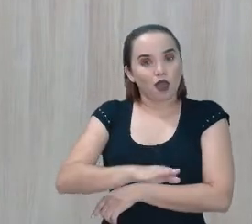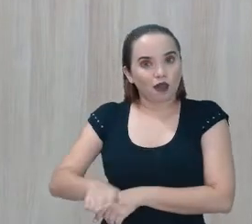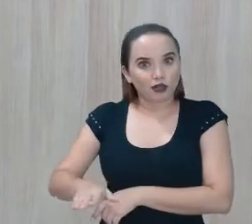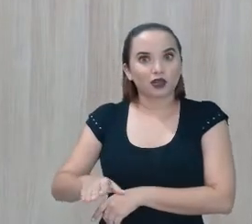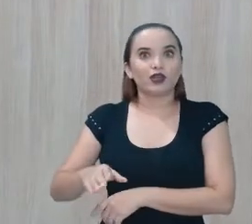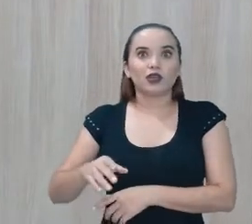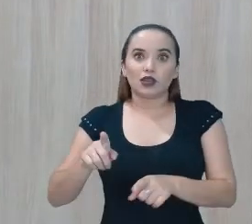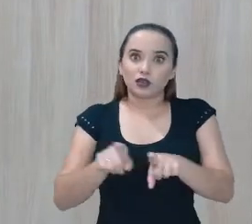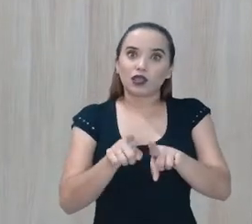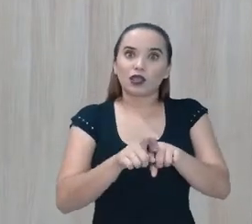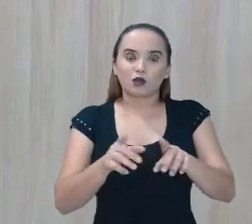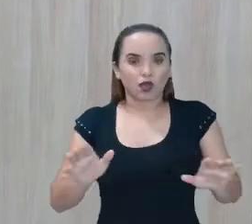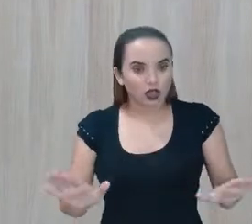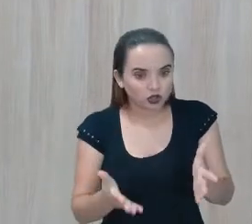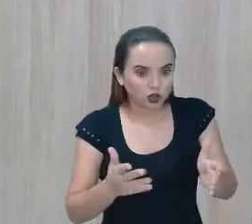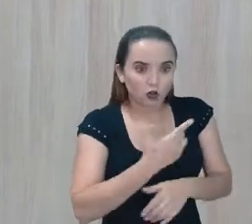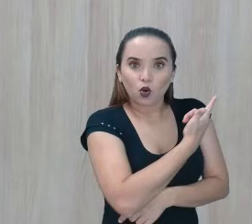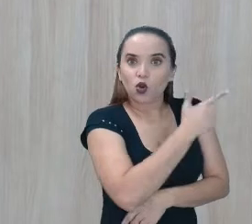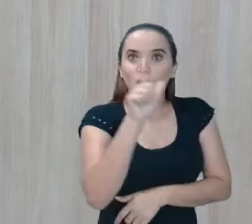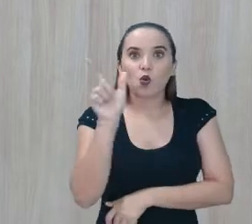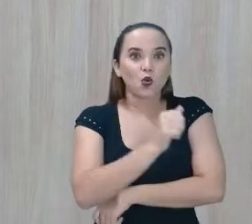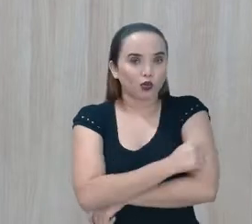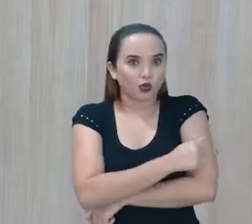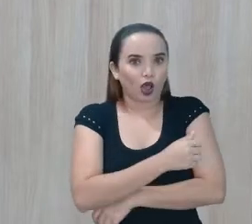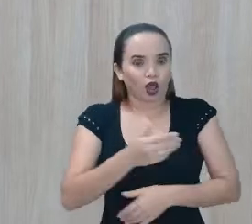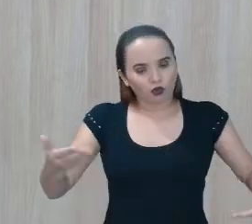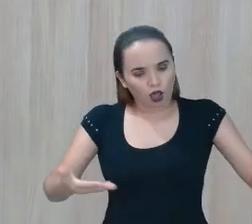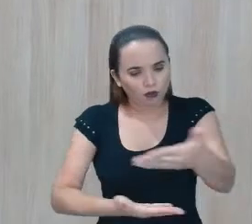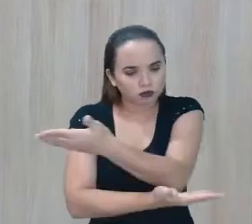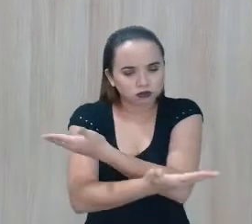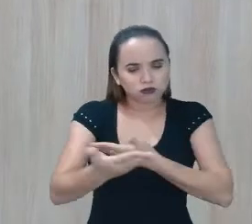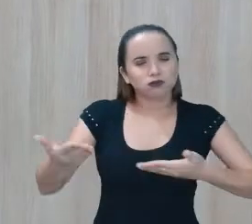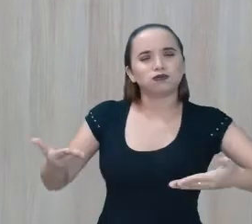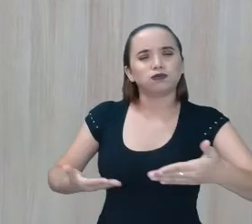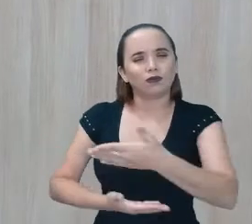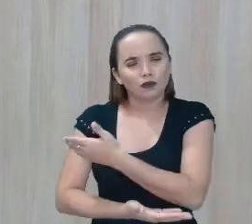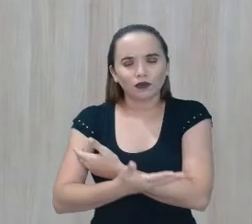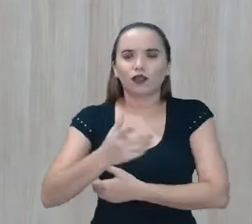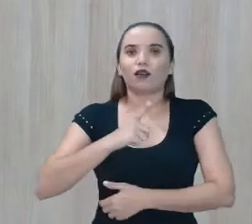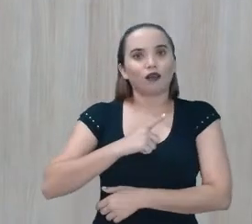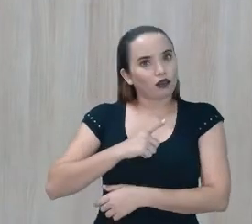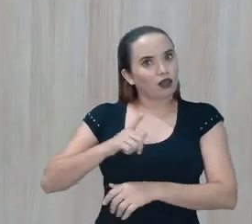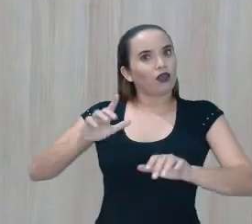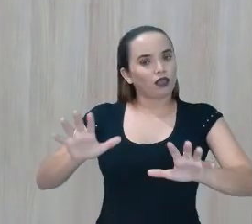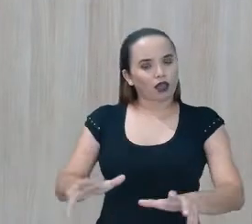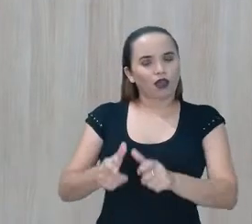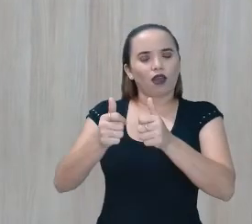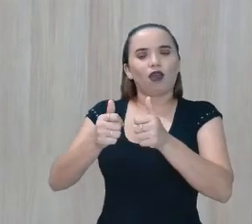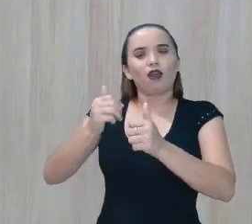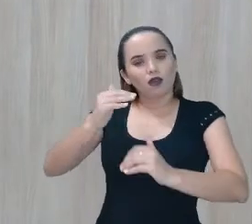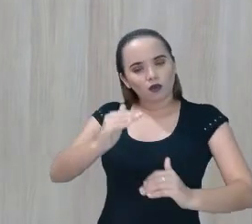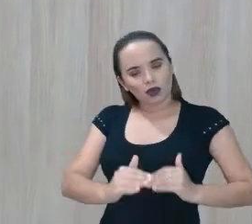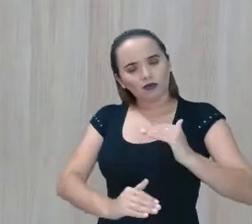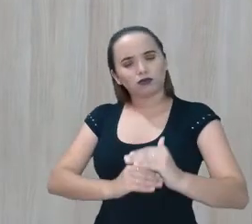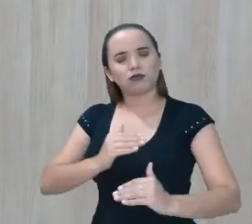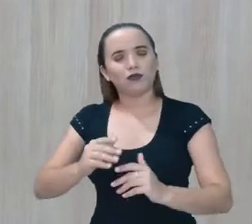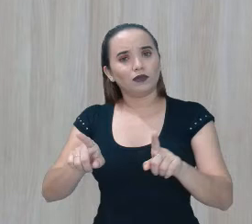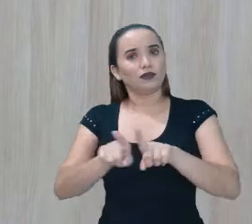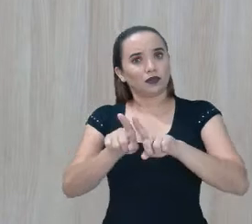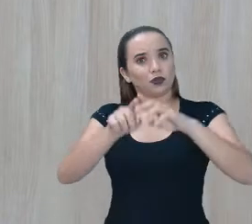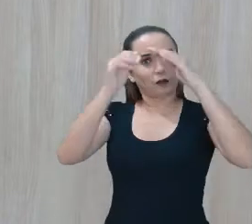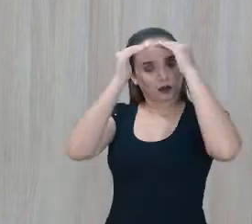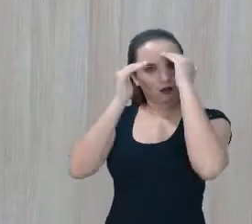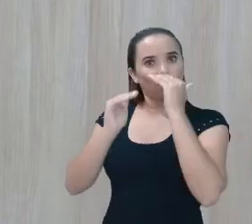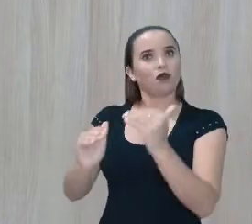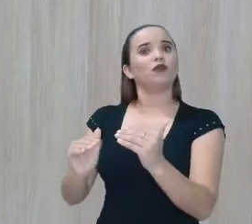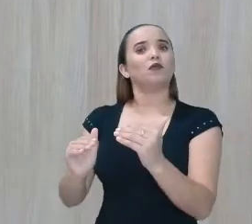outros colegas começam a ter uma interação muito significativa e de contribuição e de respeito.